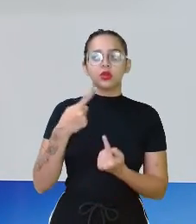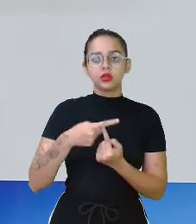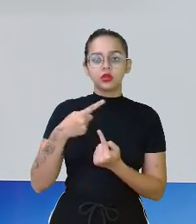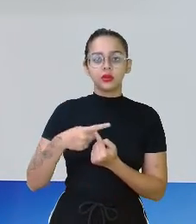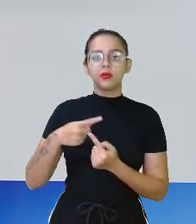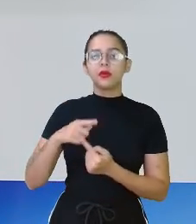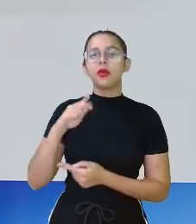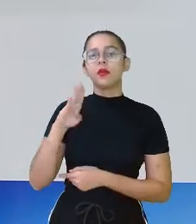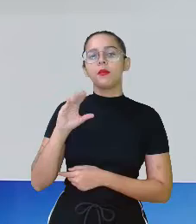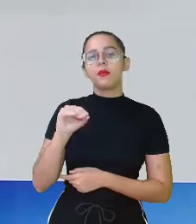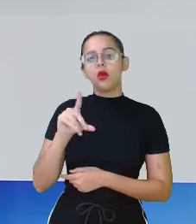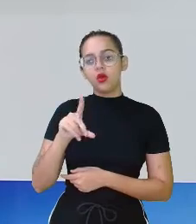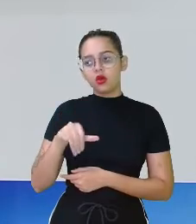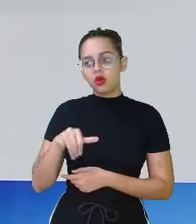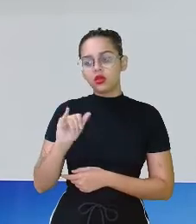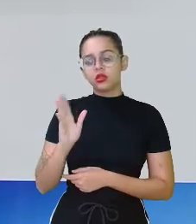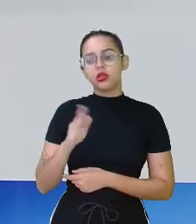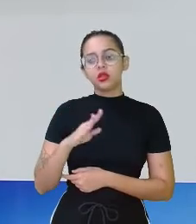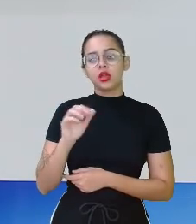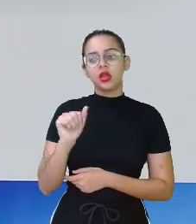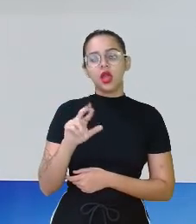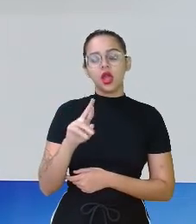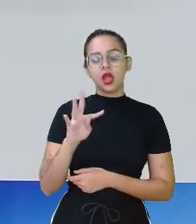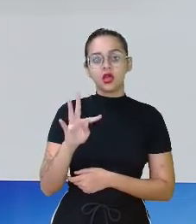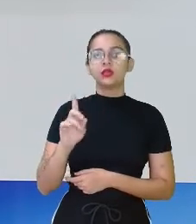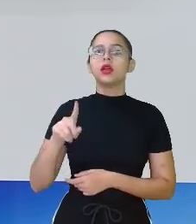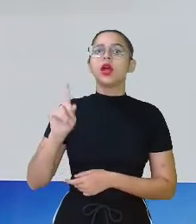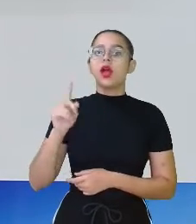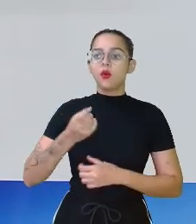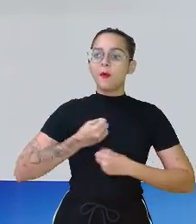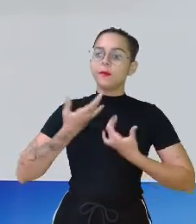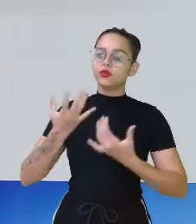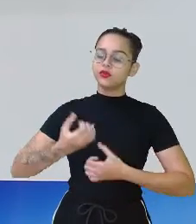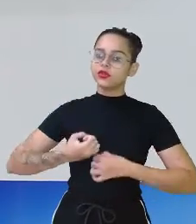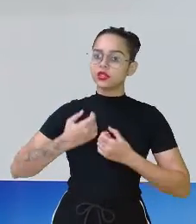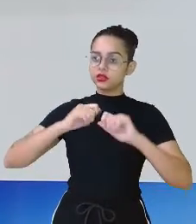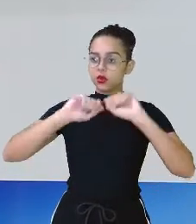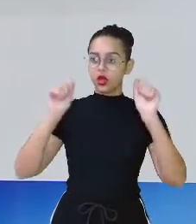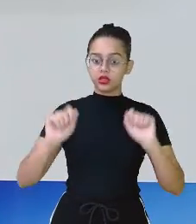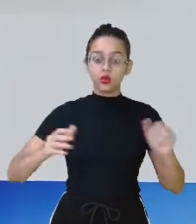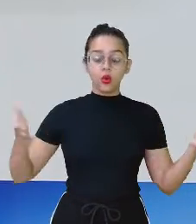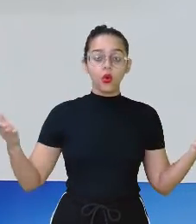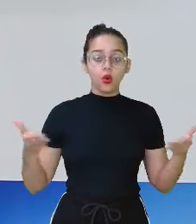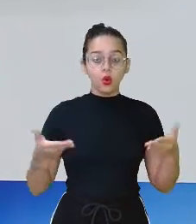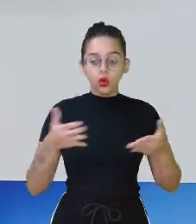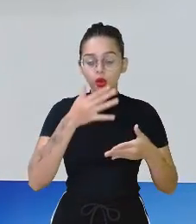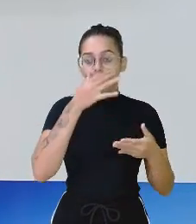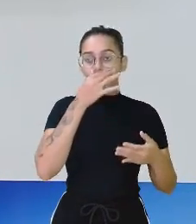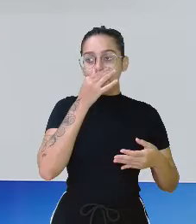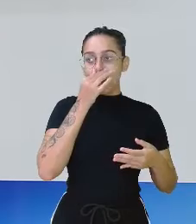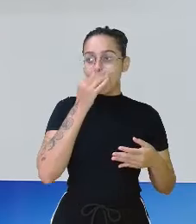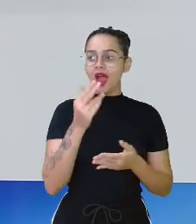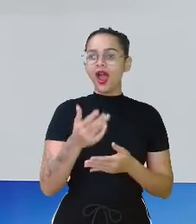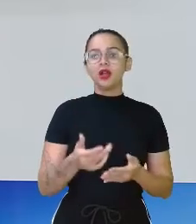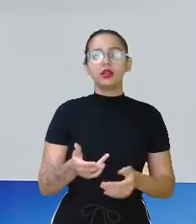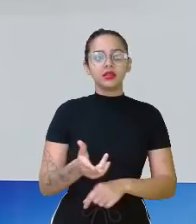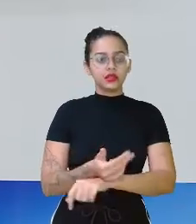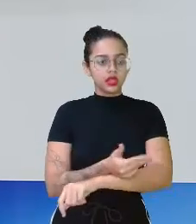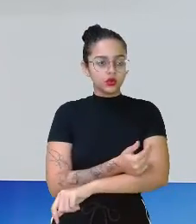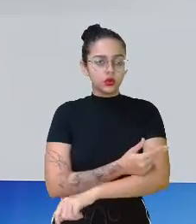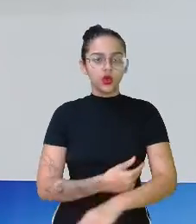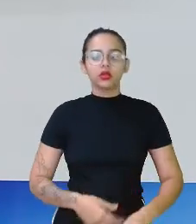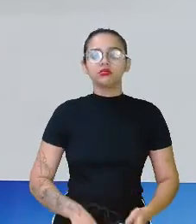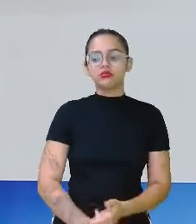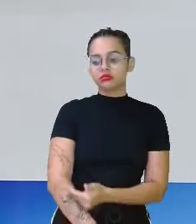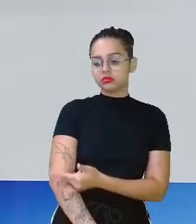body art É também. considerada, Né? É uma manifestação artística. E hoje em dia a tatuagem, né, a gente tem toda